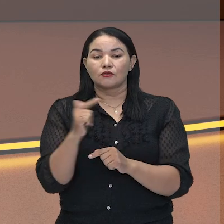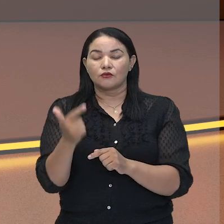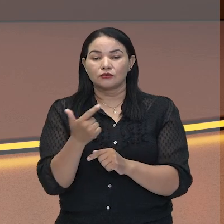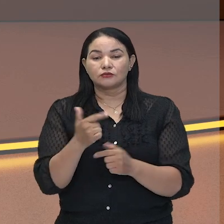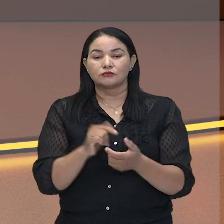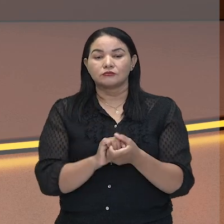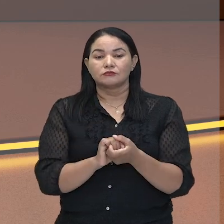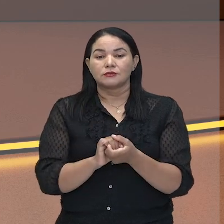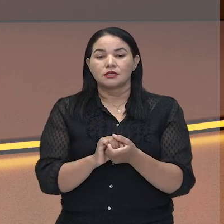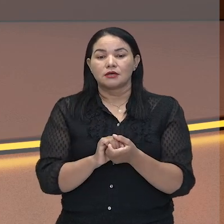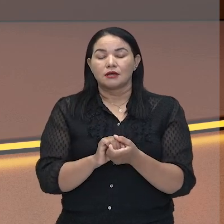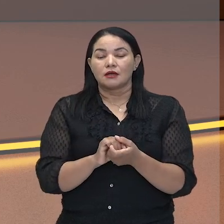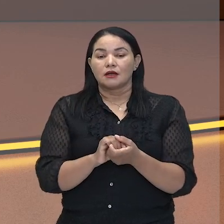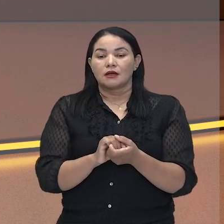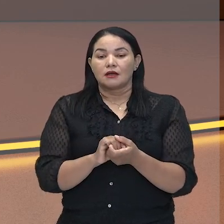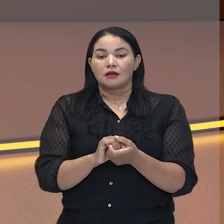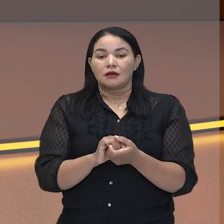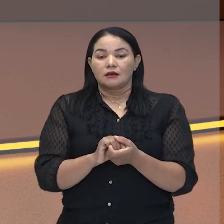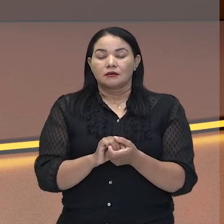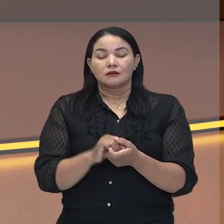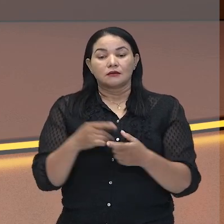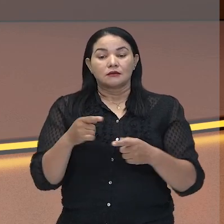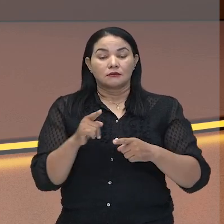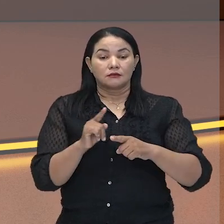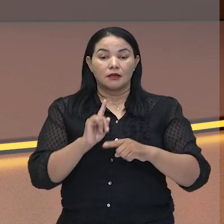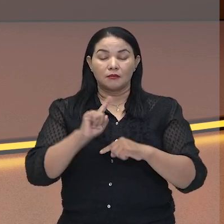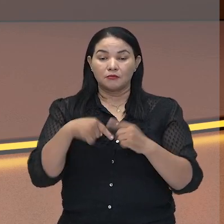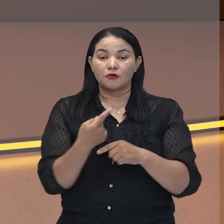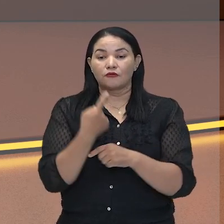Dinamarca. E aí depois a gente verifica ainda.